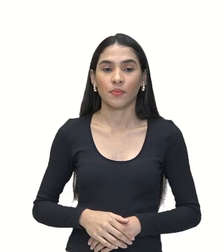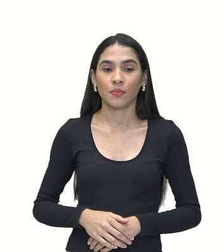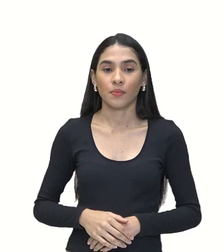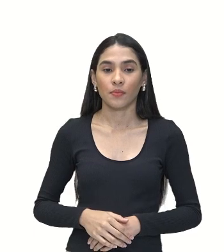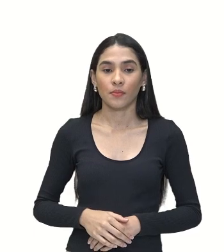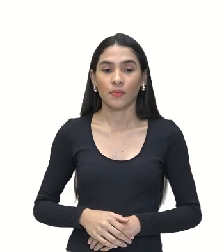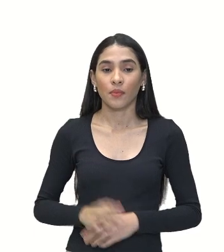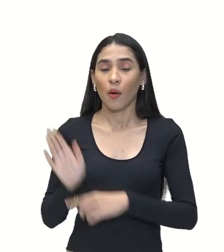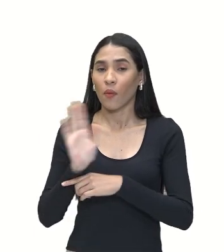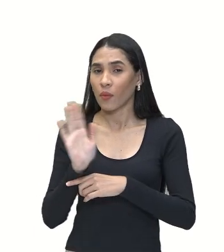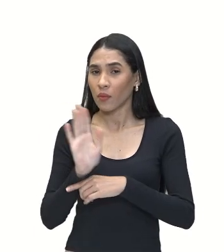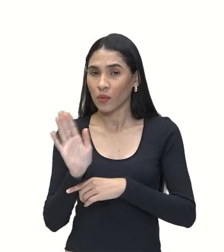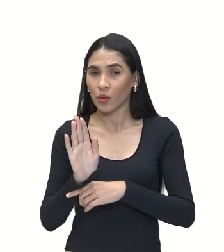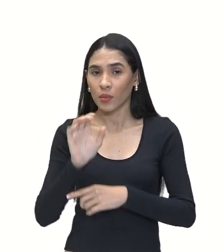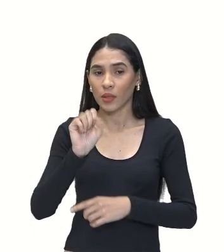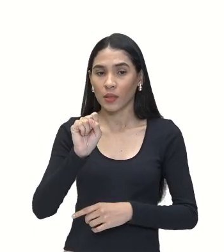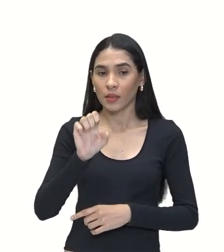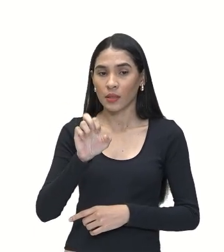série